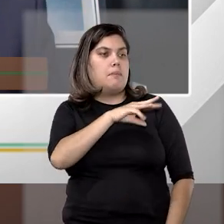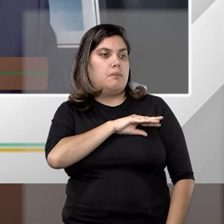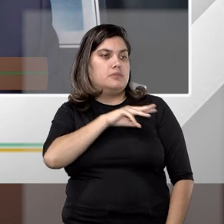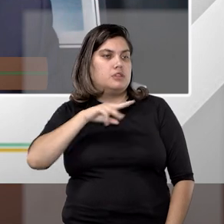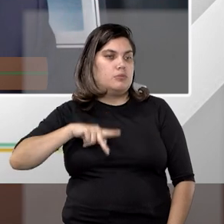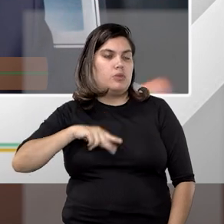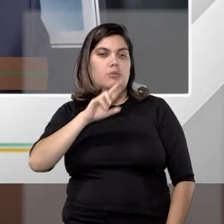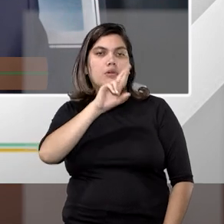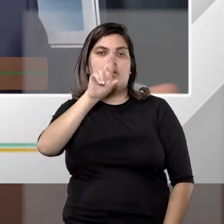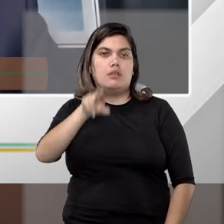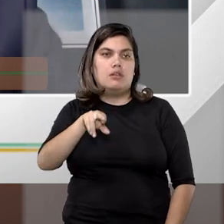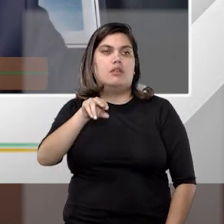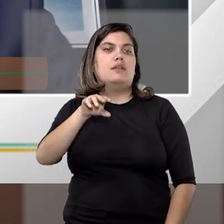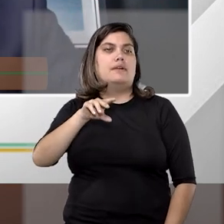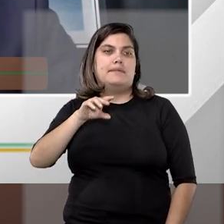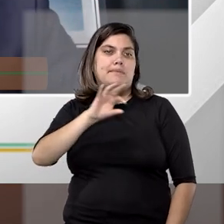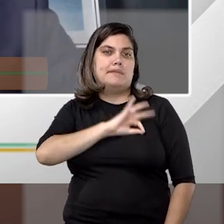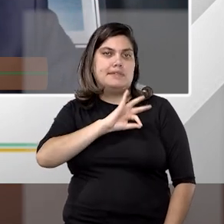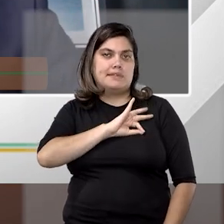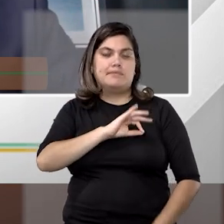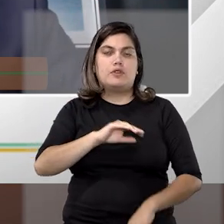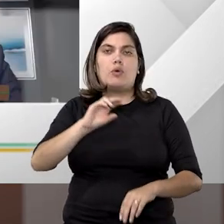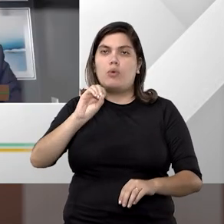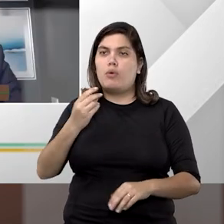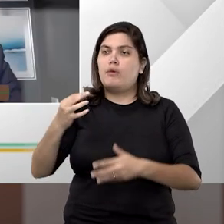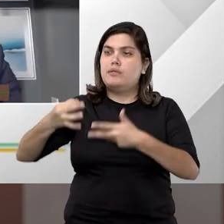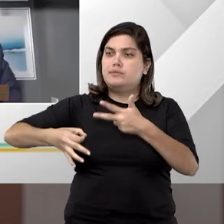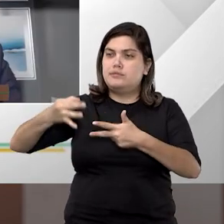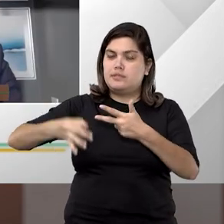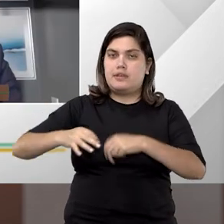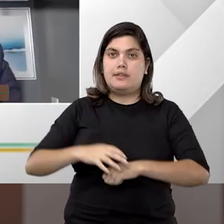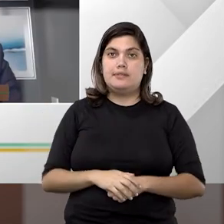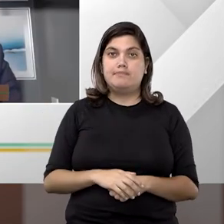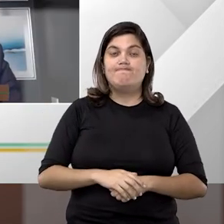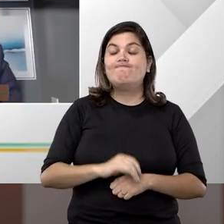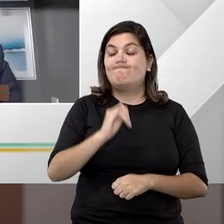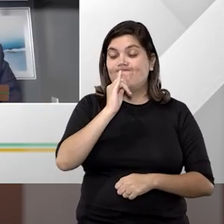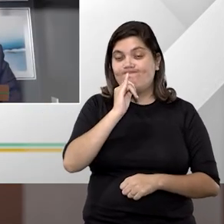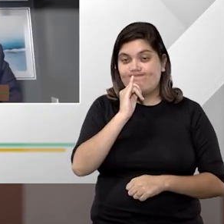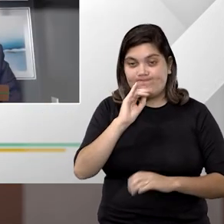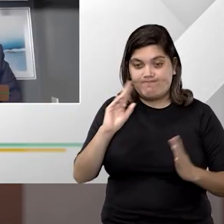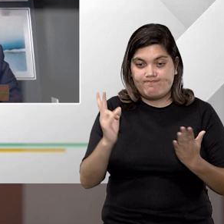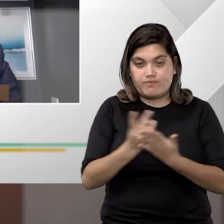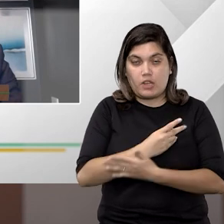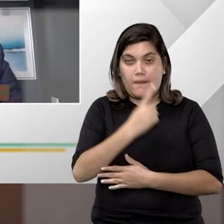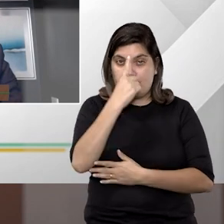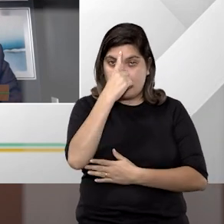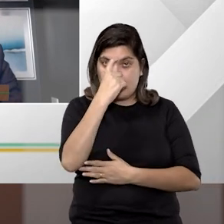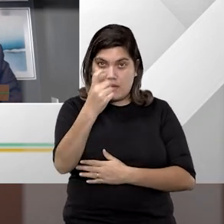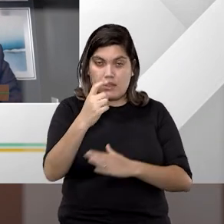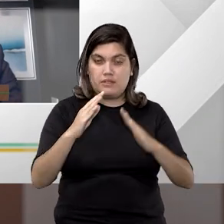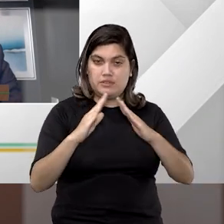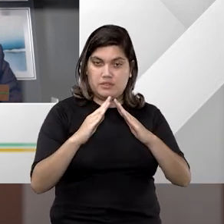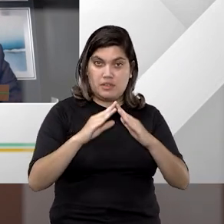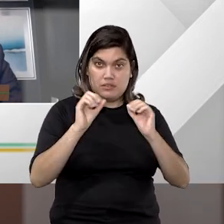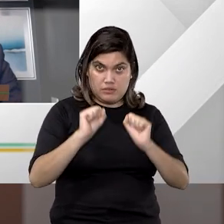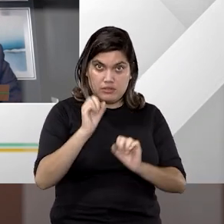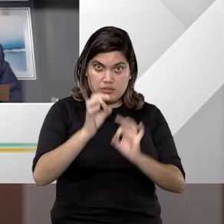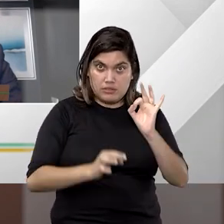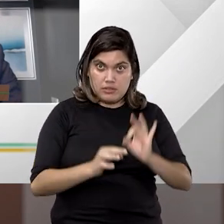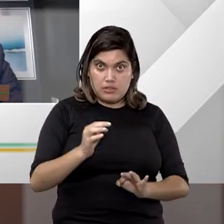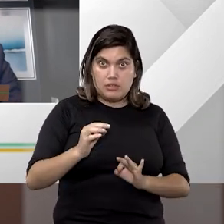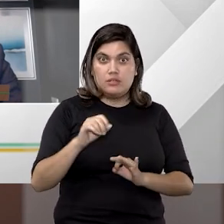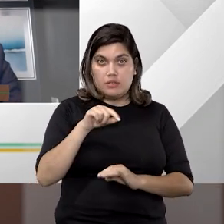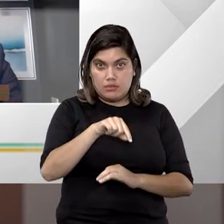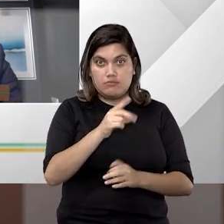polícia ao Ministério Público o próprio poder e Doutor Mauro casos de violência doméstica são ou